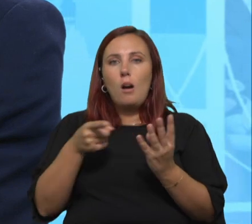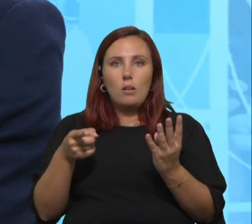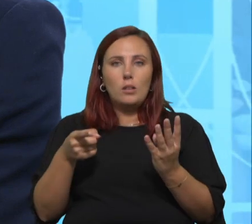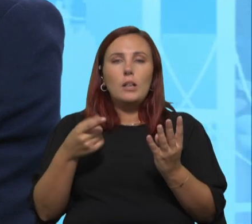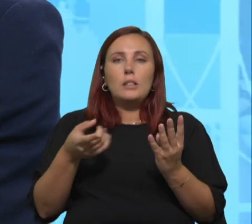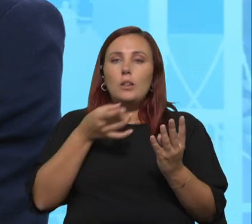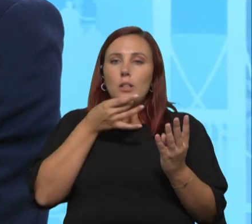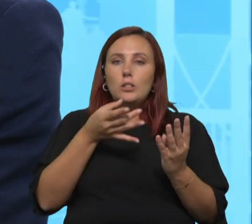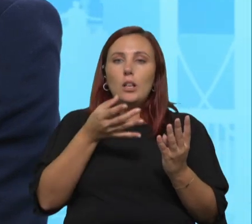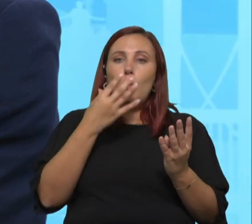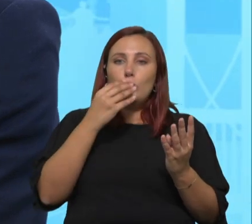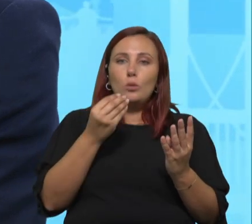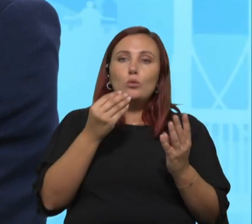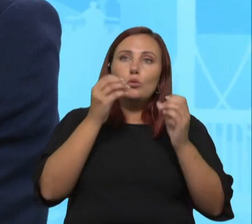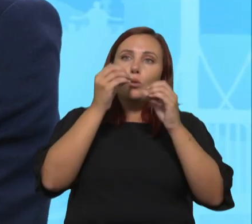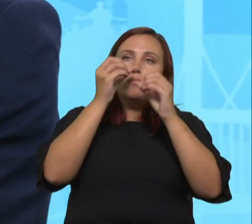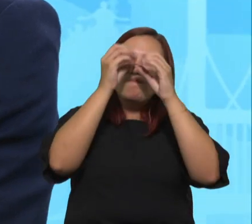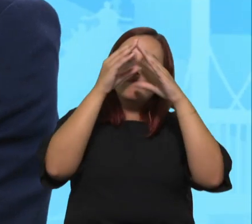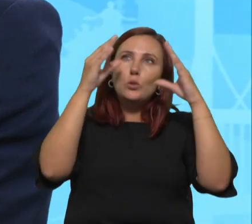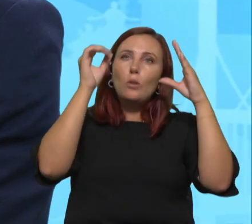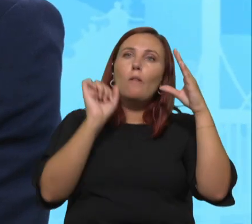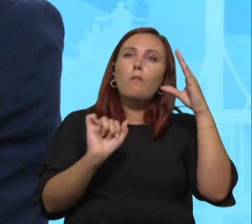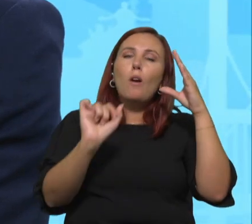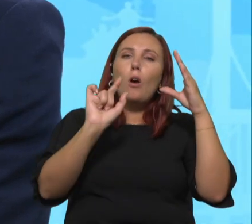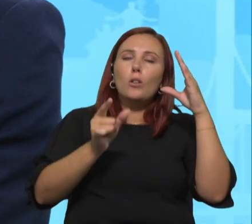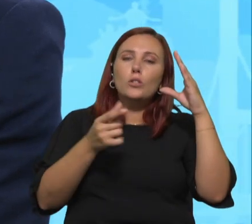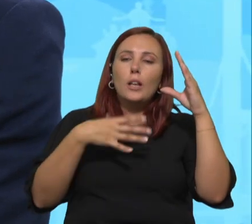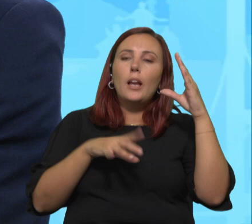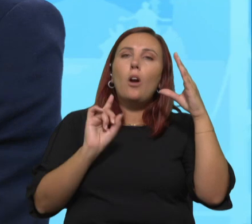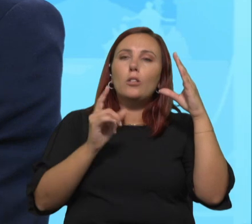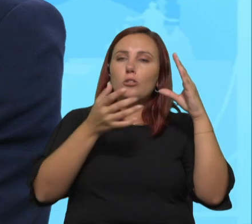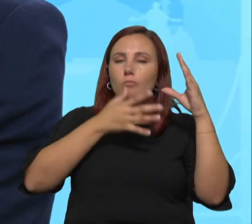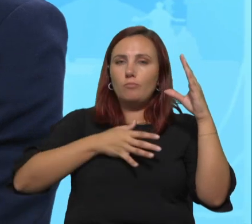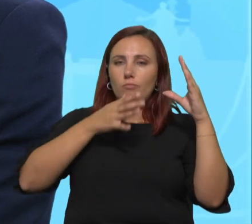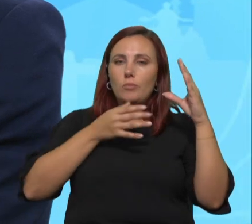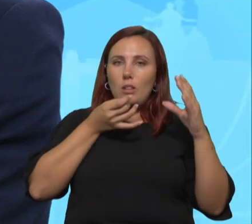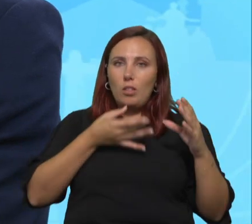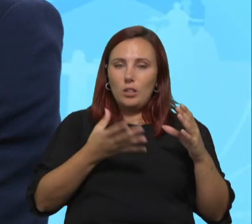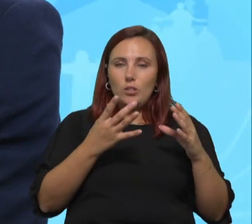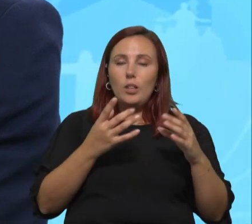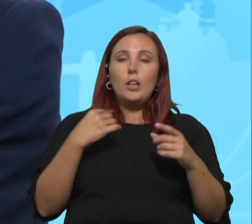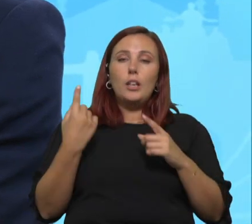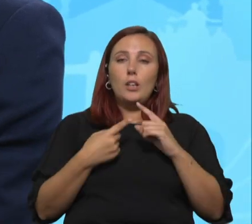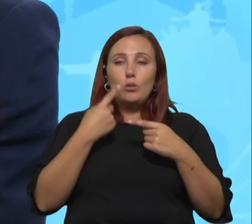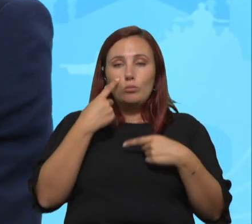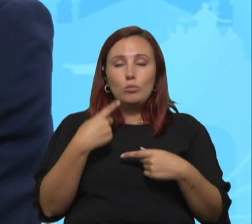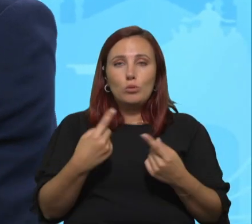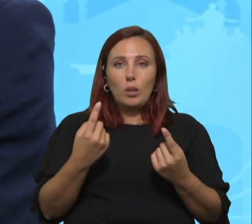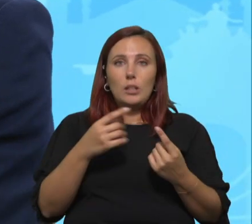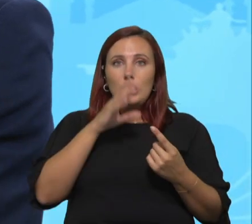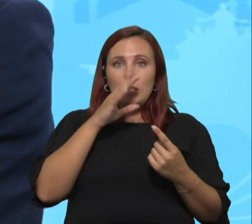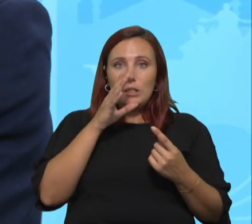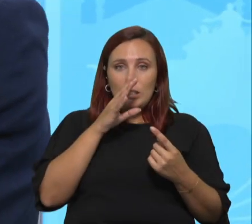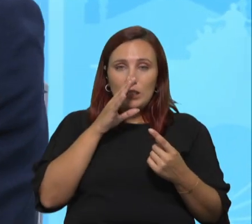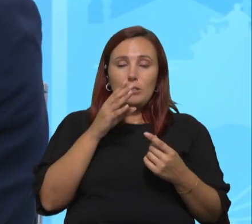nos contem o que sonham, o que querem, não é? E nós temos que lhe dar a consciência de que, ao adquirirem um